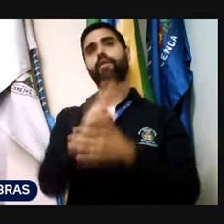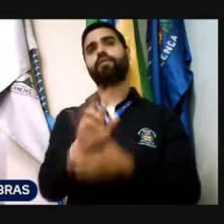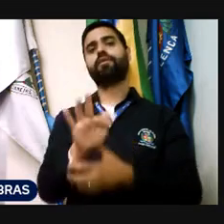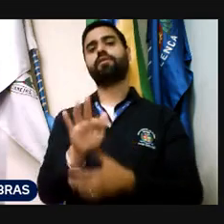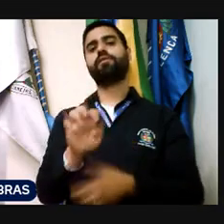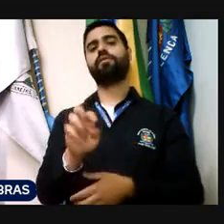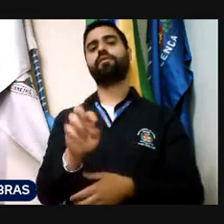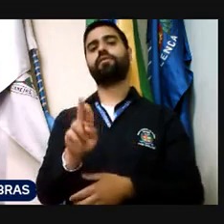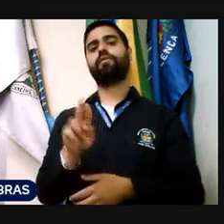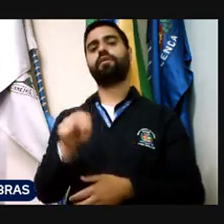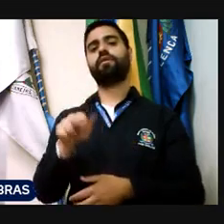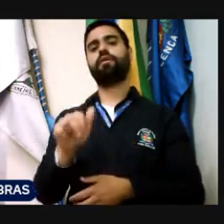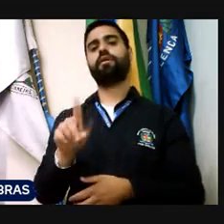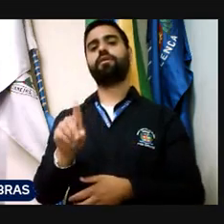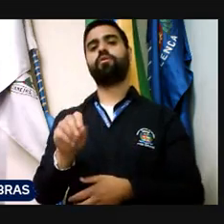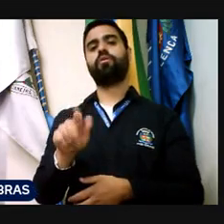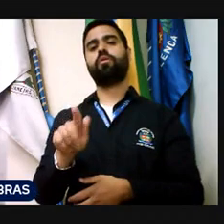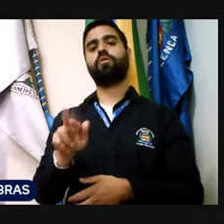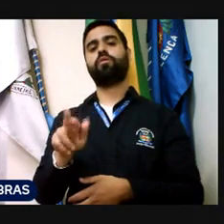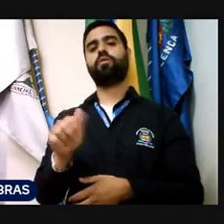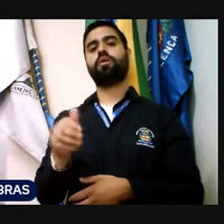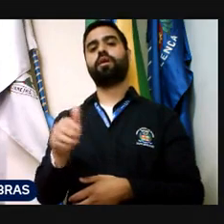prefeito.